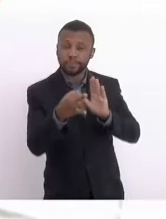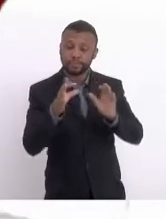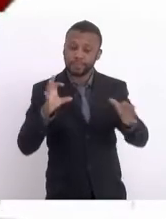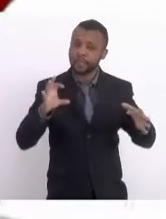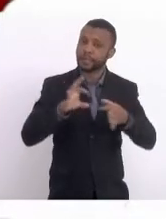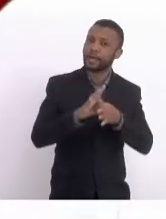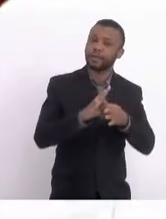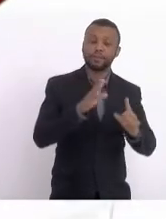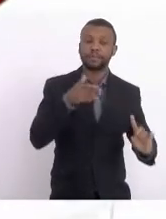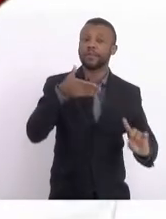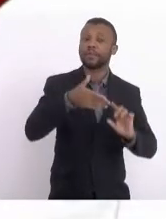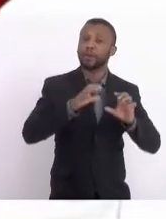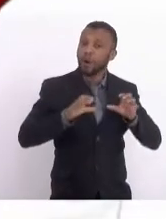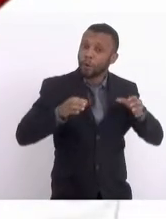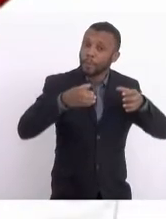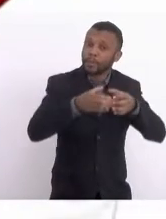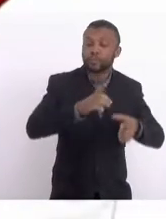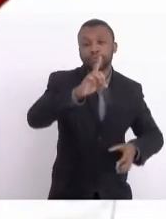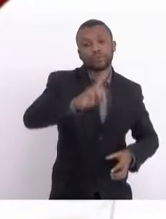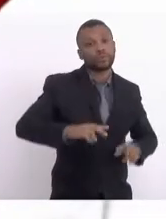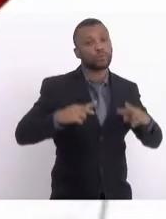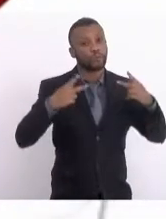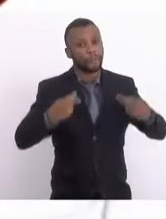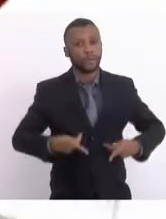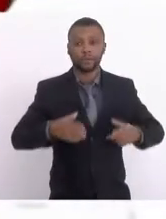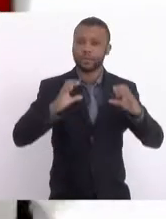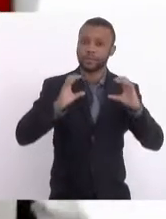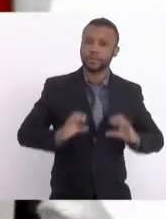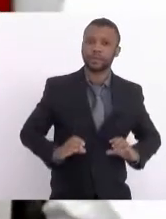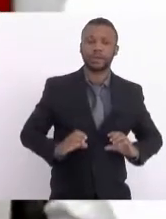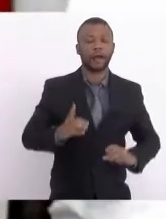e Cidadania, deputada Dani Monteiro.